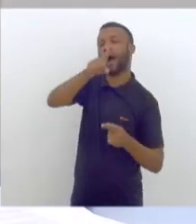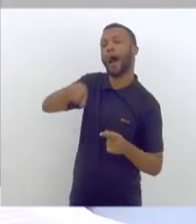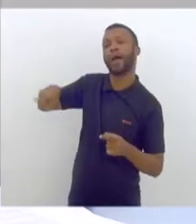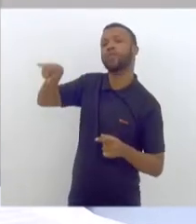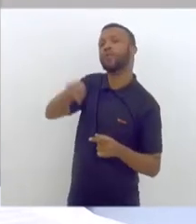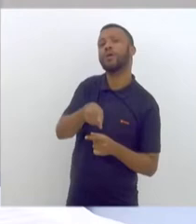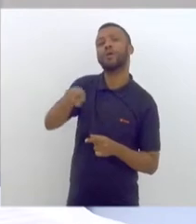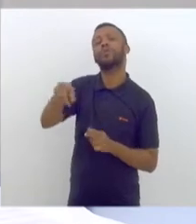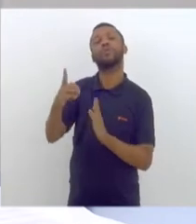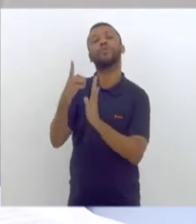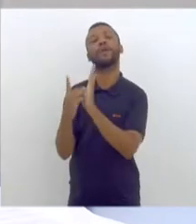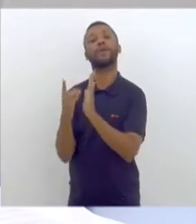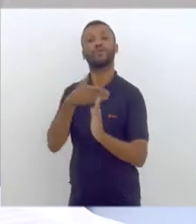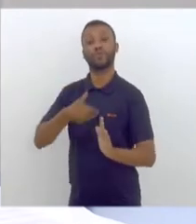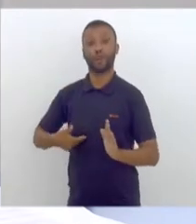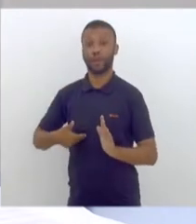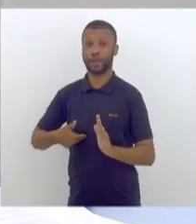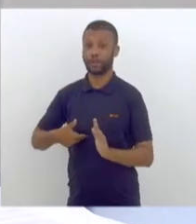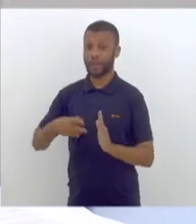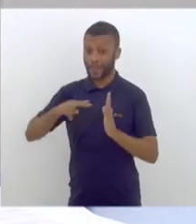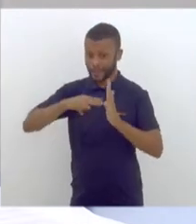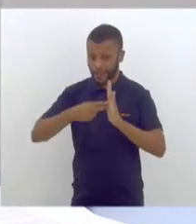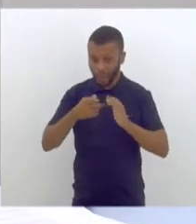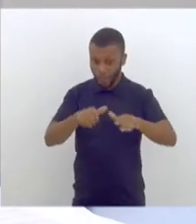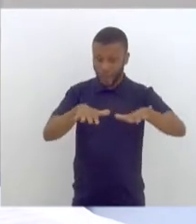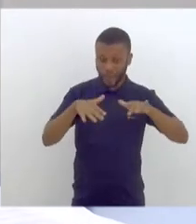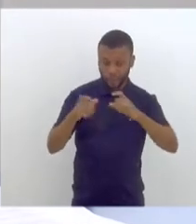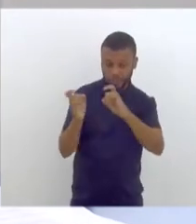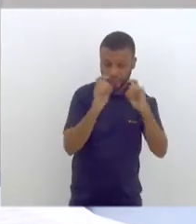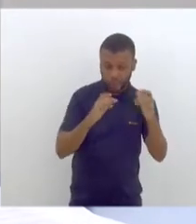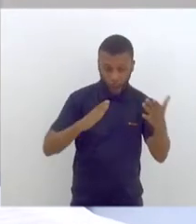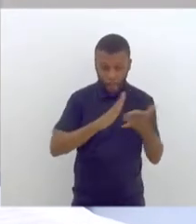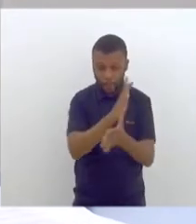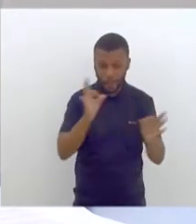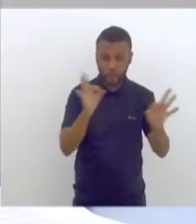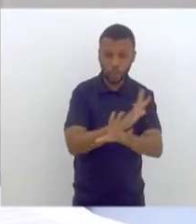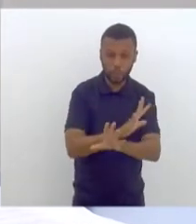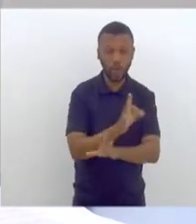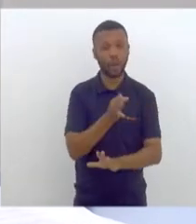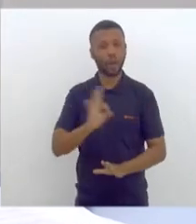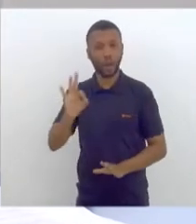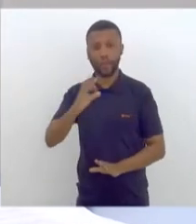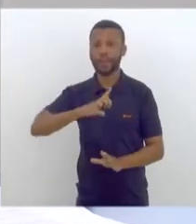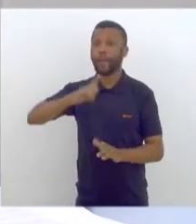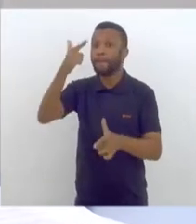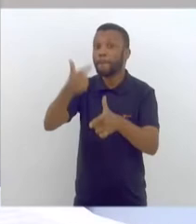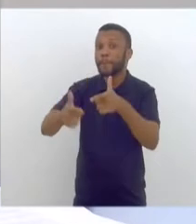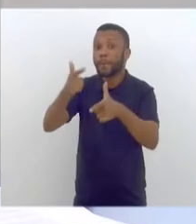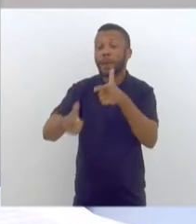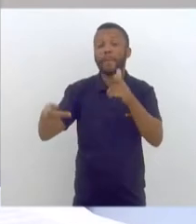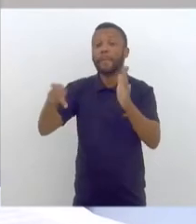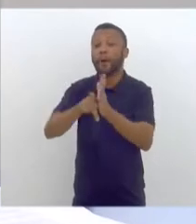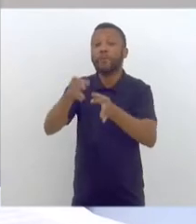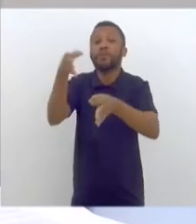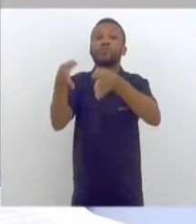não quer dizer que o plenário vai aprovar não a gente faz a provocação cria um problema jurídico